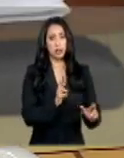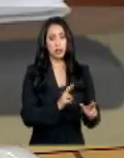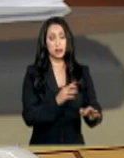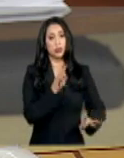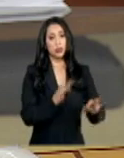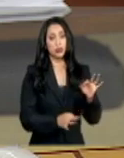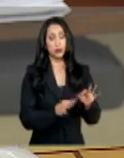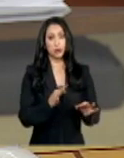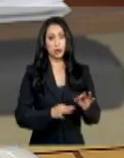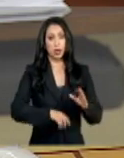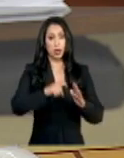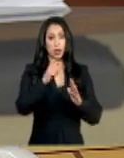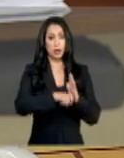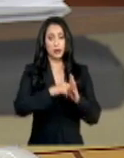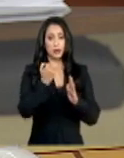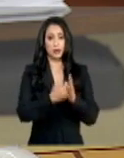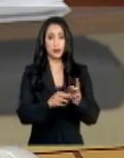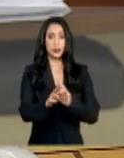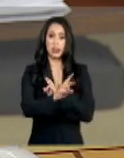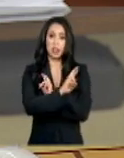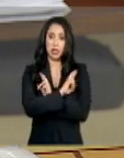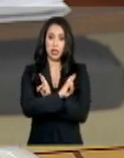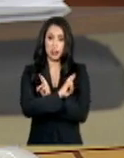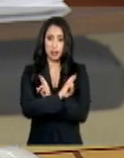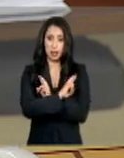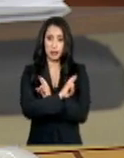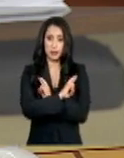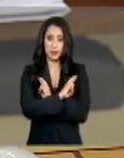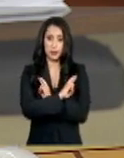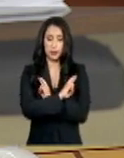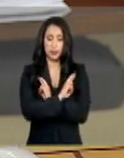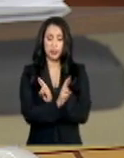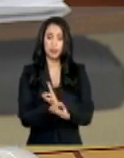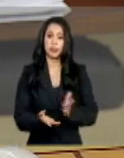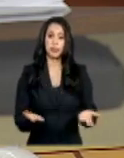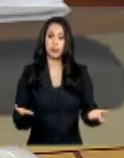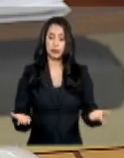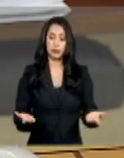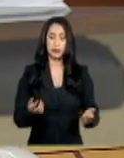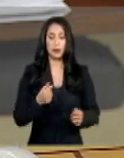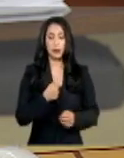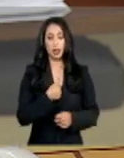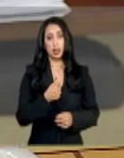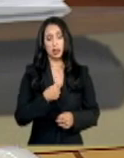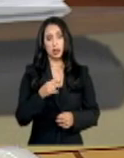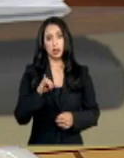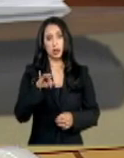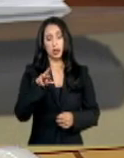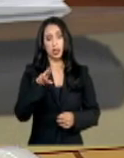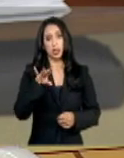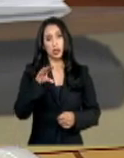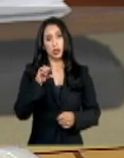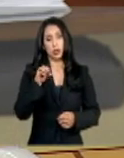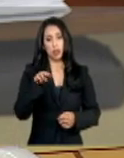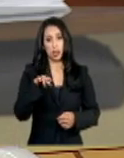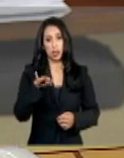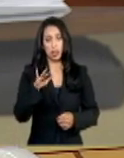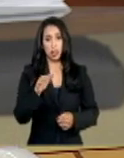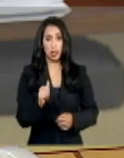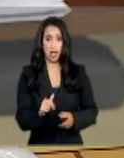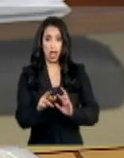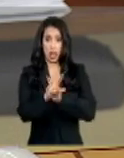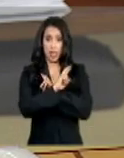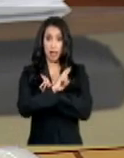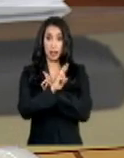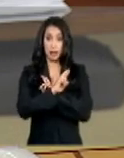a receita aliás surgiu uma ironia a receita